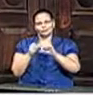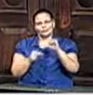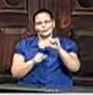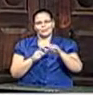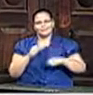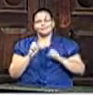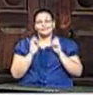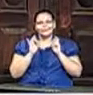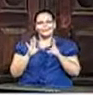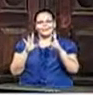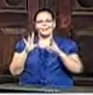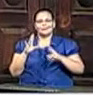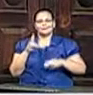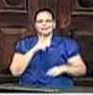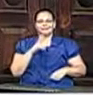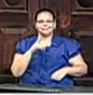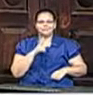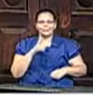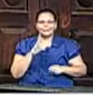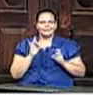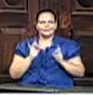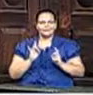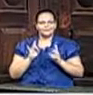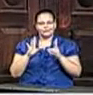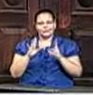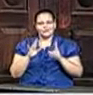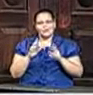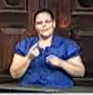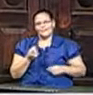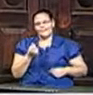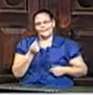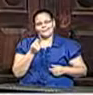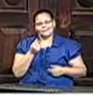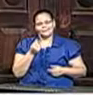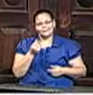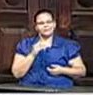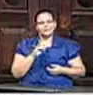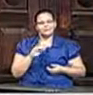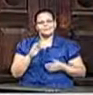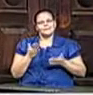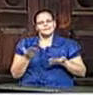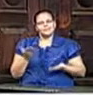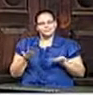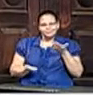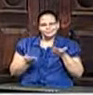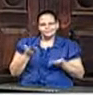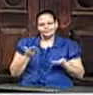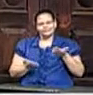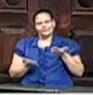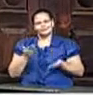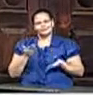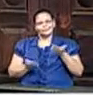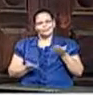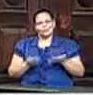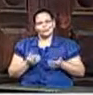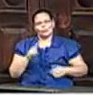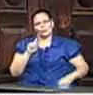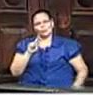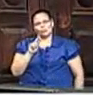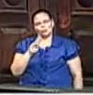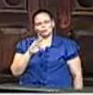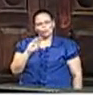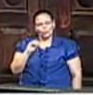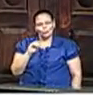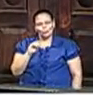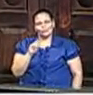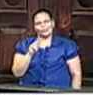foi vendida ou doada por um preço equivalente ao lucro que a Vale do